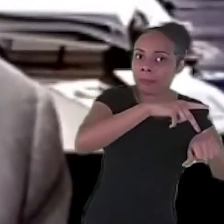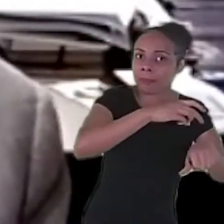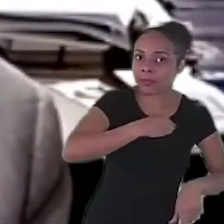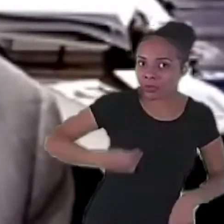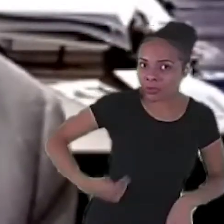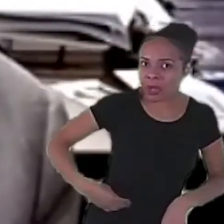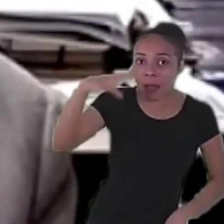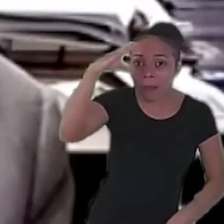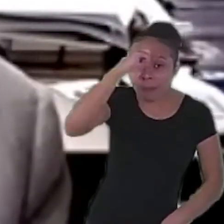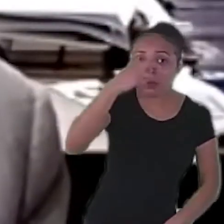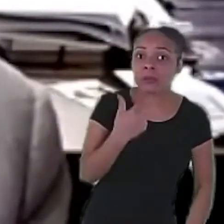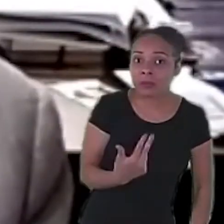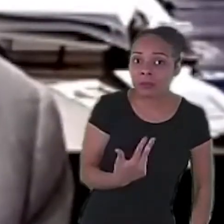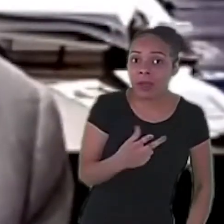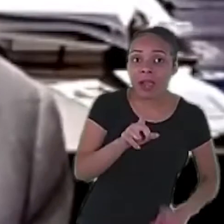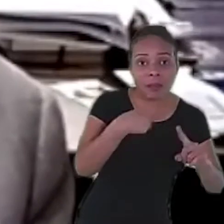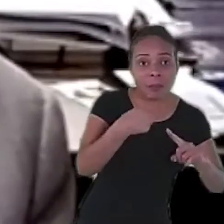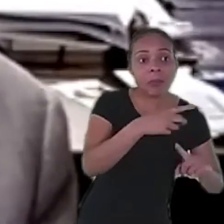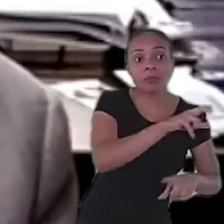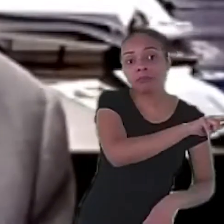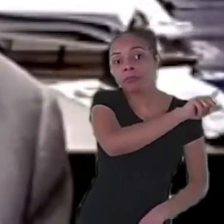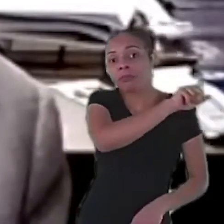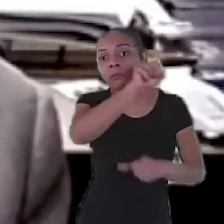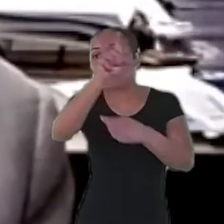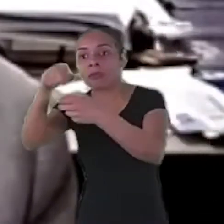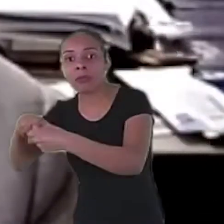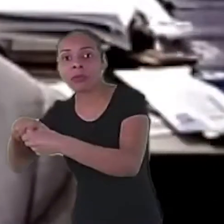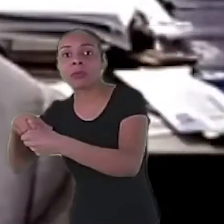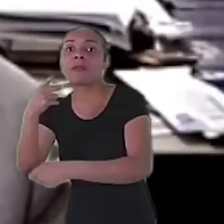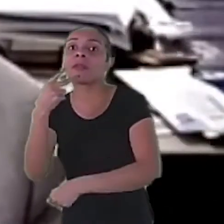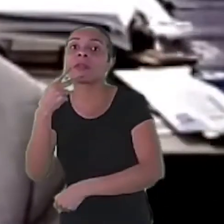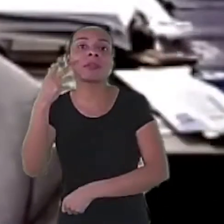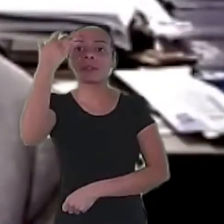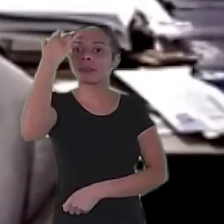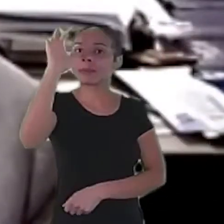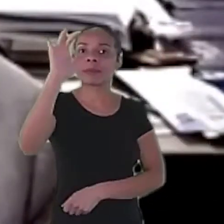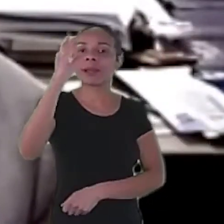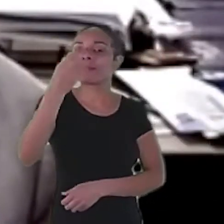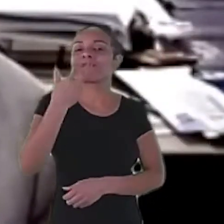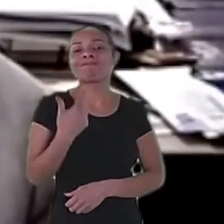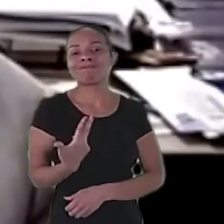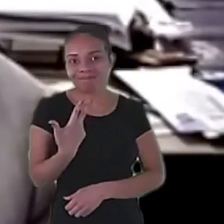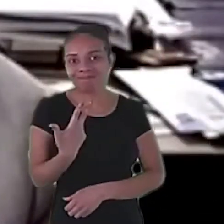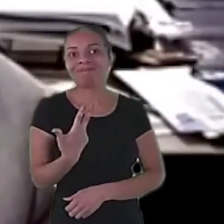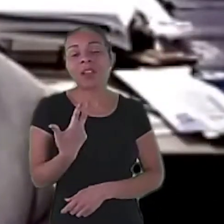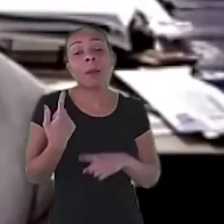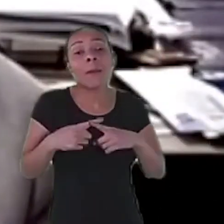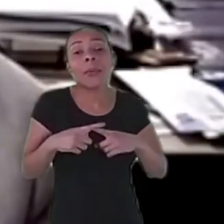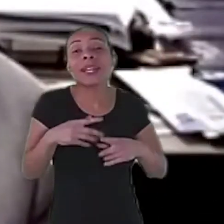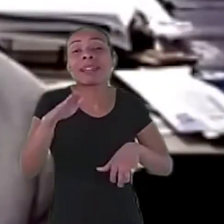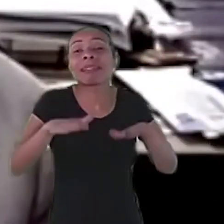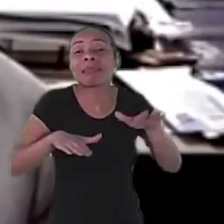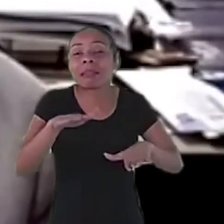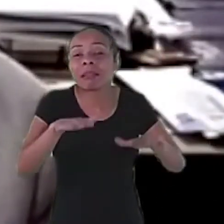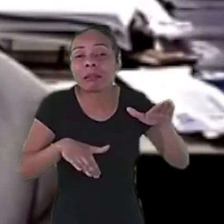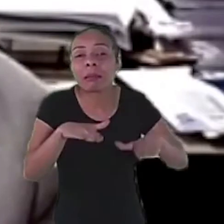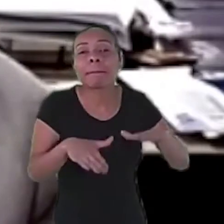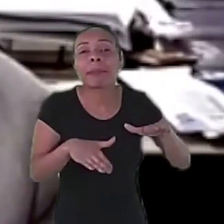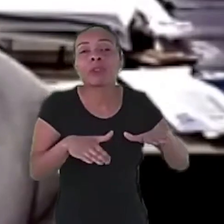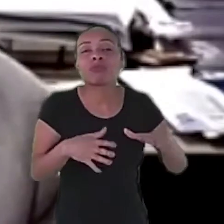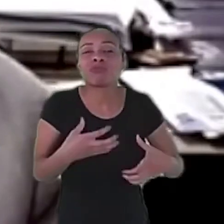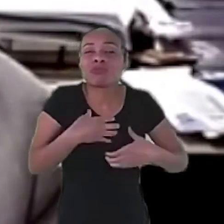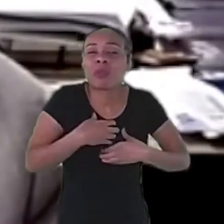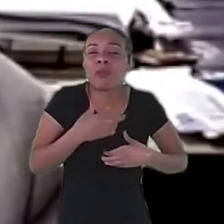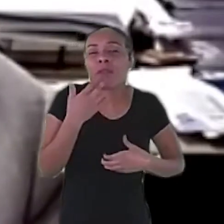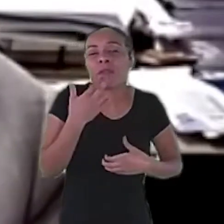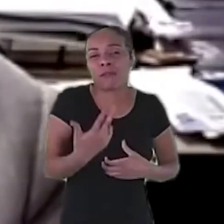que é uma língua tônica, depende da tonalidade. Você tem uma ideia, a palavra mó pode ter que me